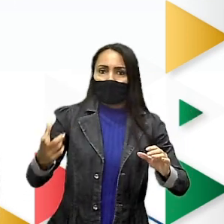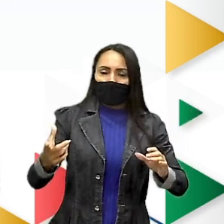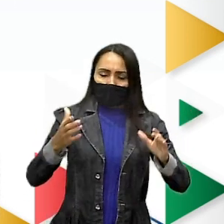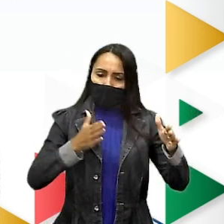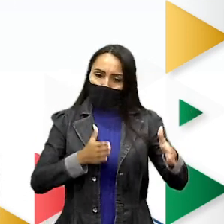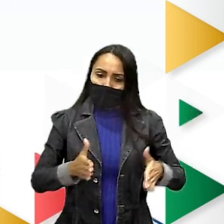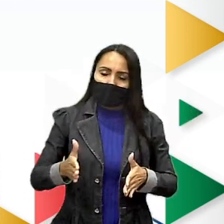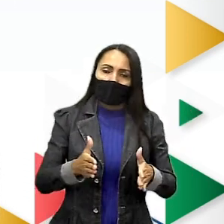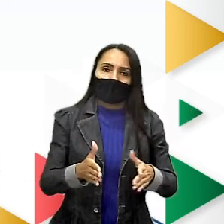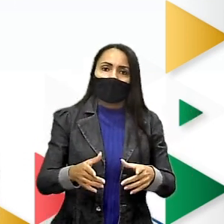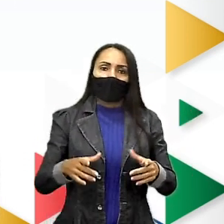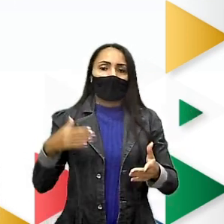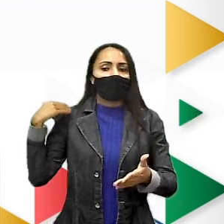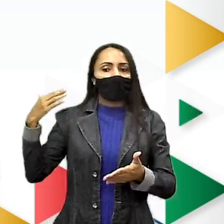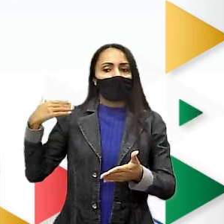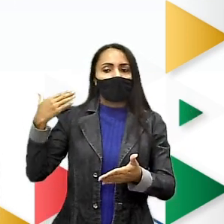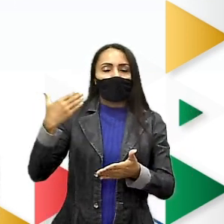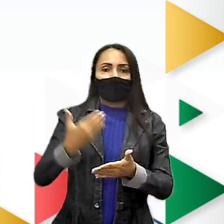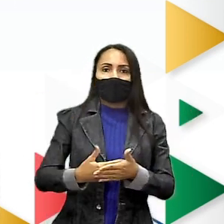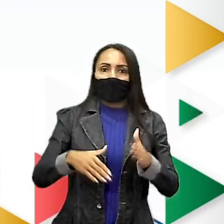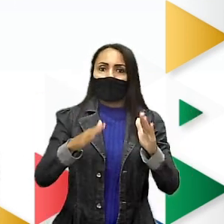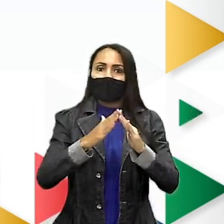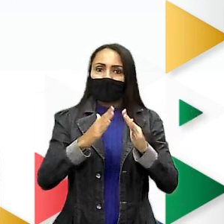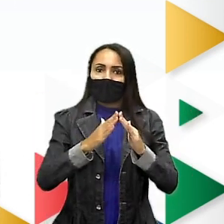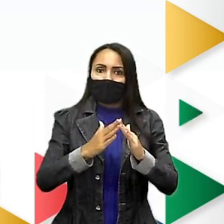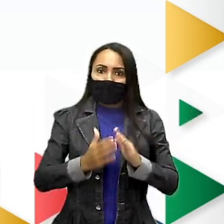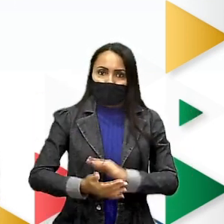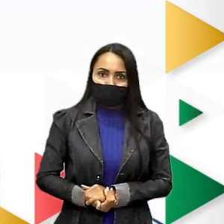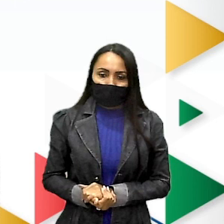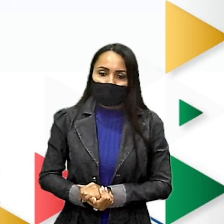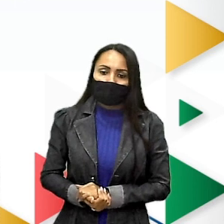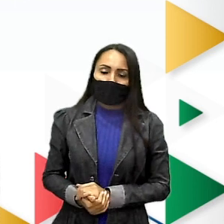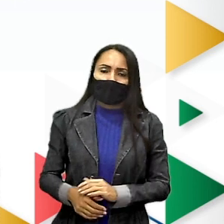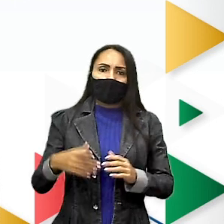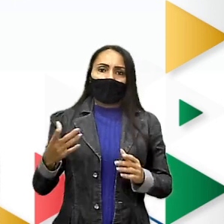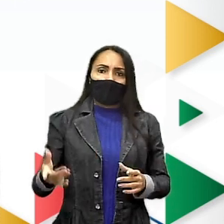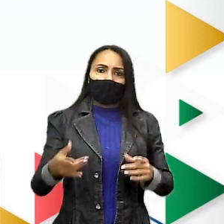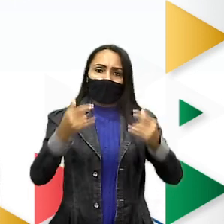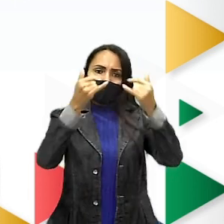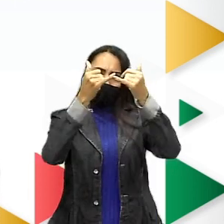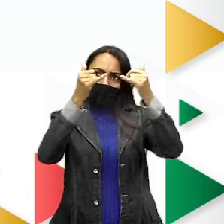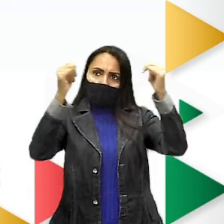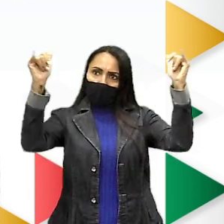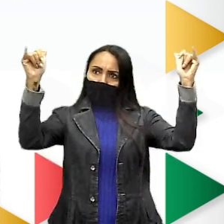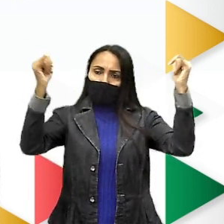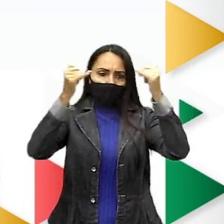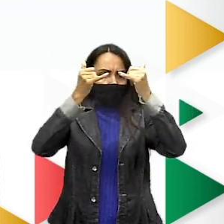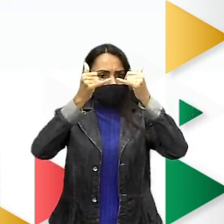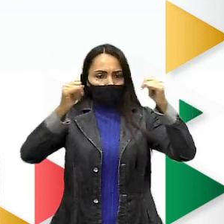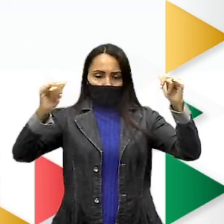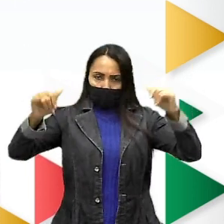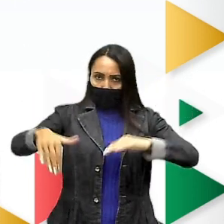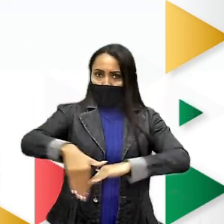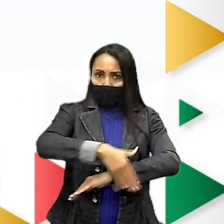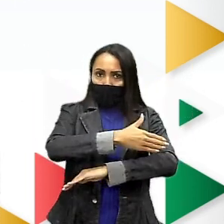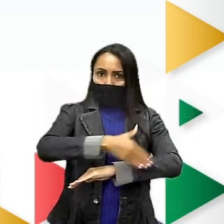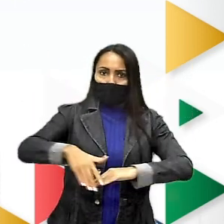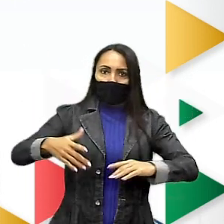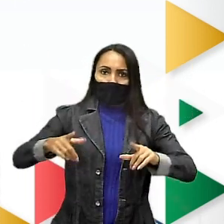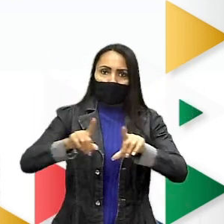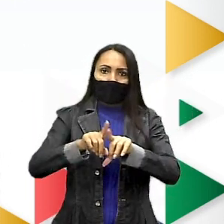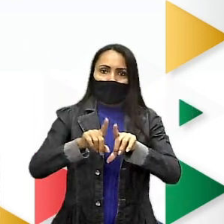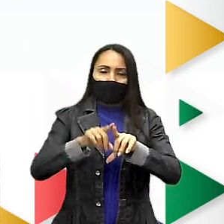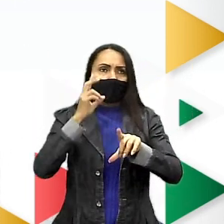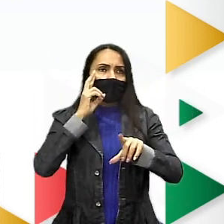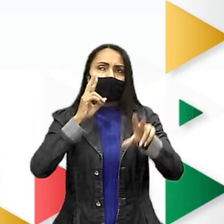até chegar a casa. Essa energia é transportada por meio de fios de alta tensão, né, das redes elétricas que